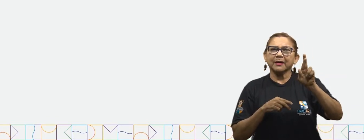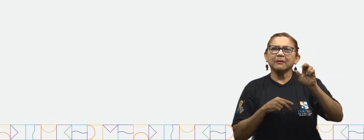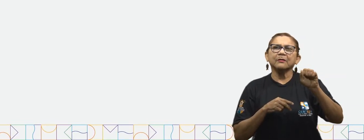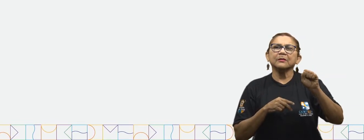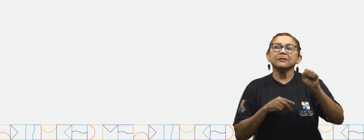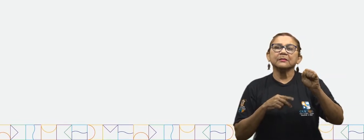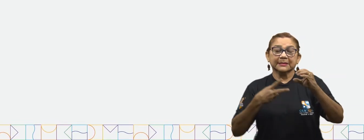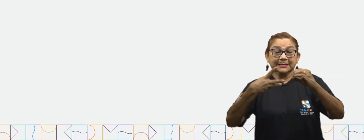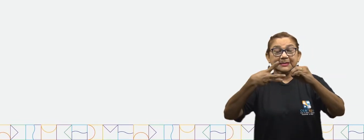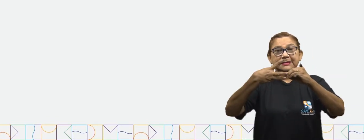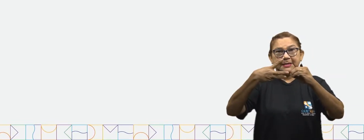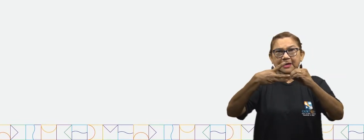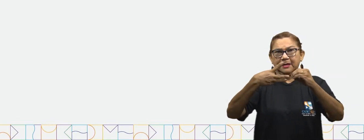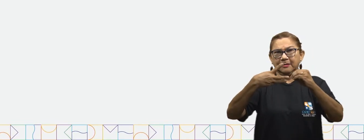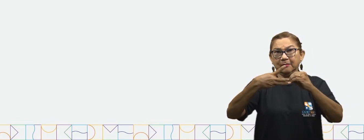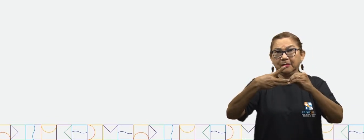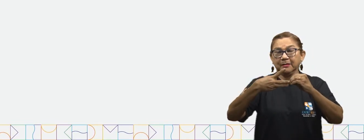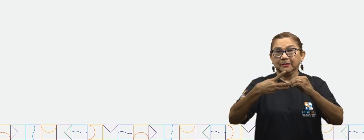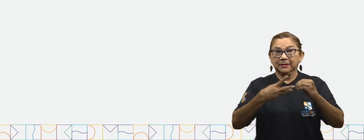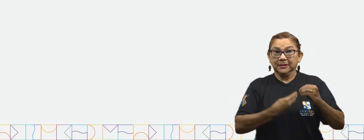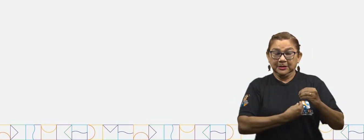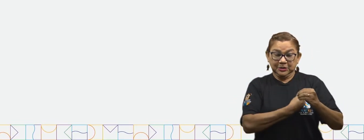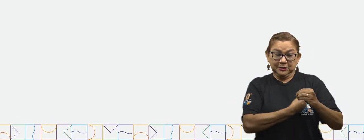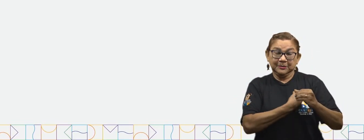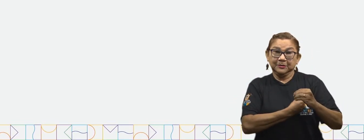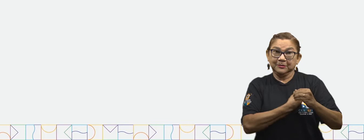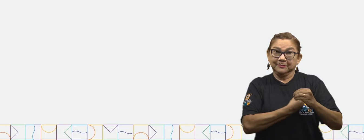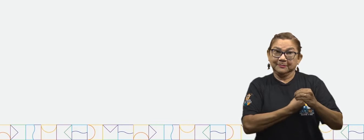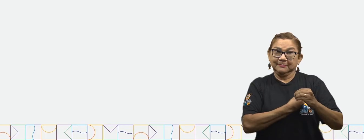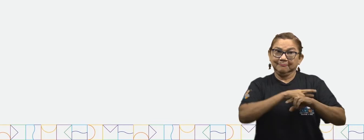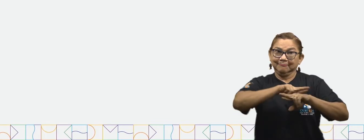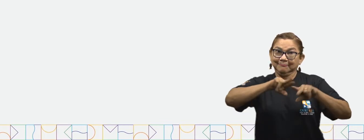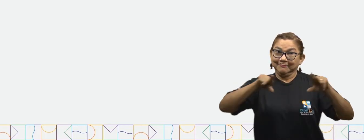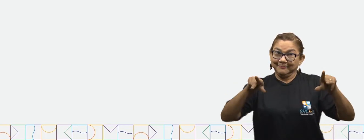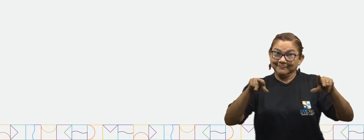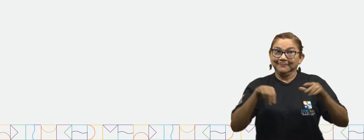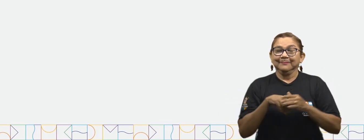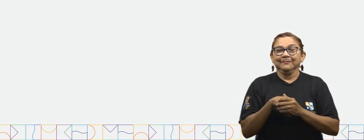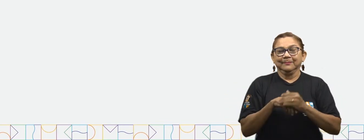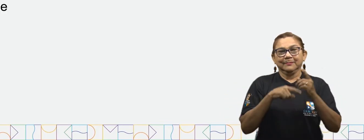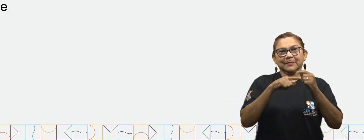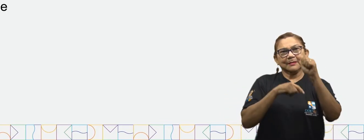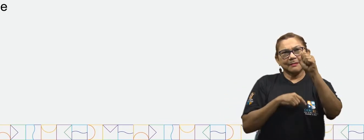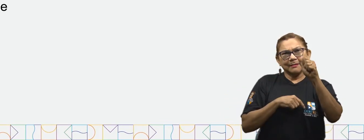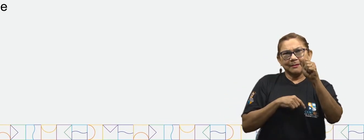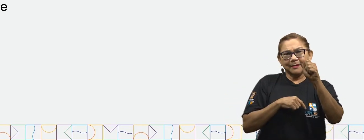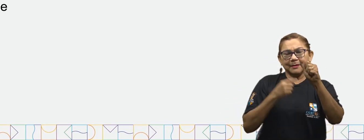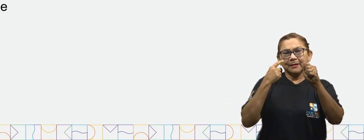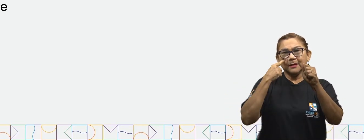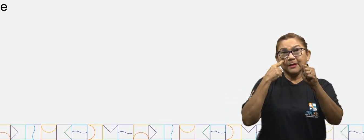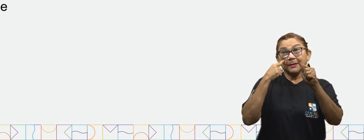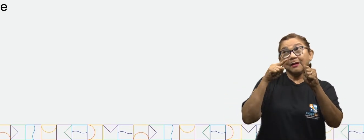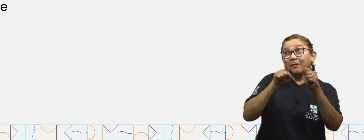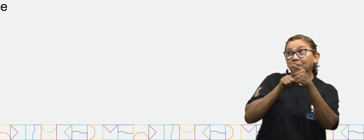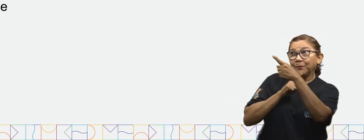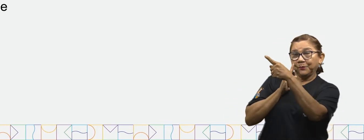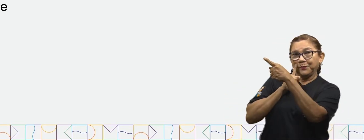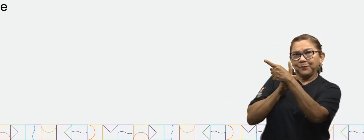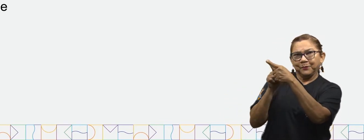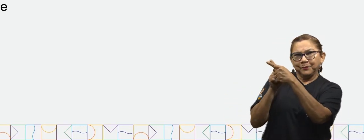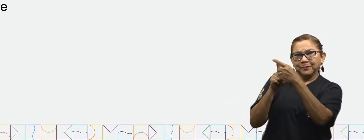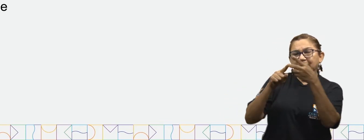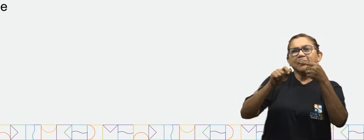animais aí, por exemplo? Vamos às alternativas? Letra A, mitocôndria. Letra B,